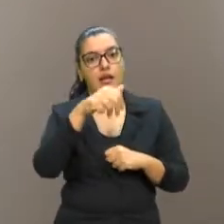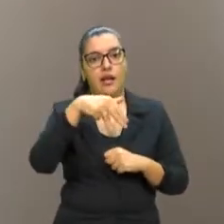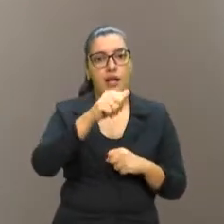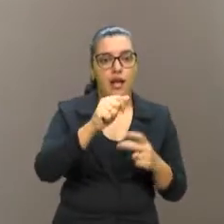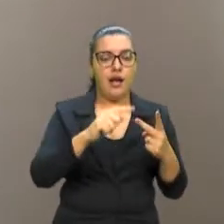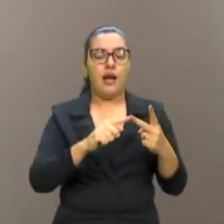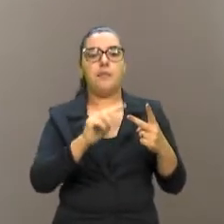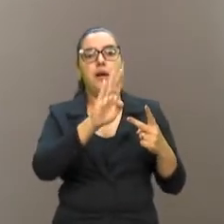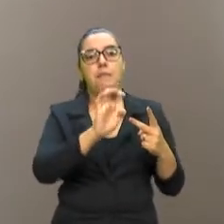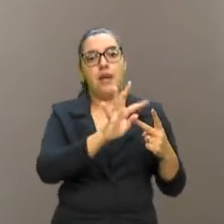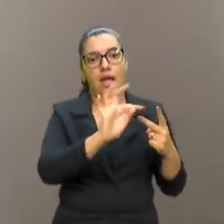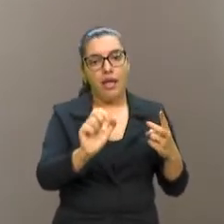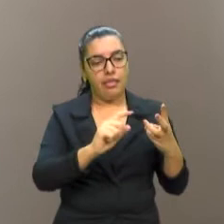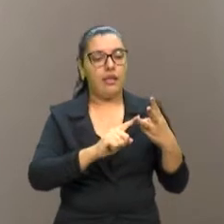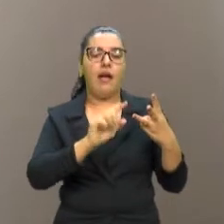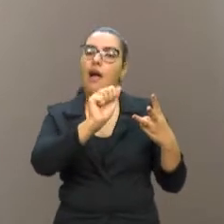né?